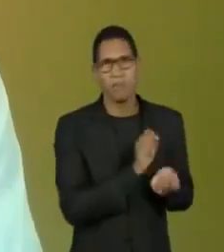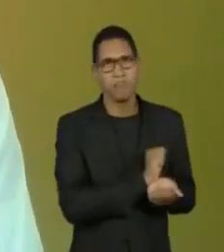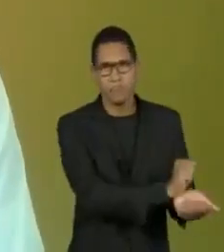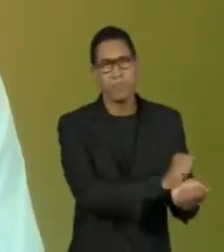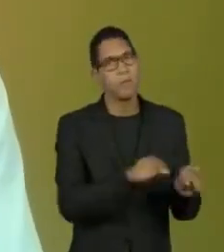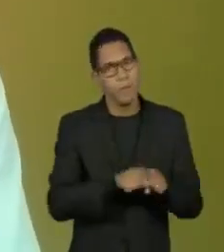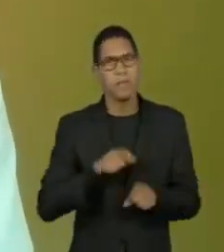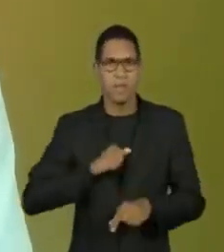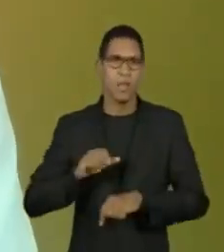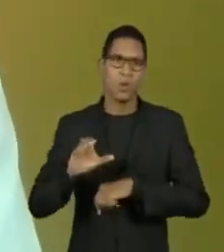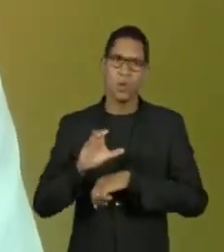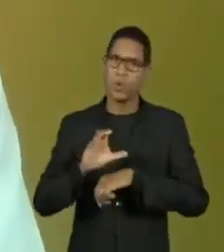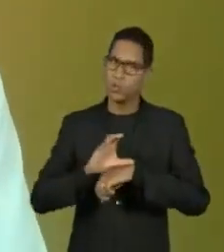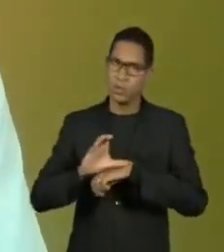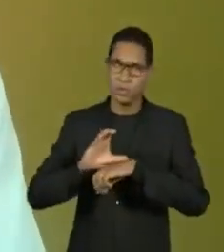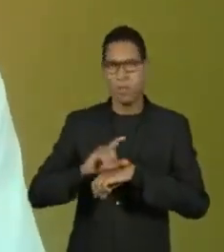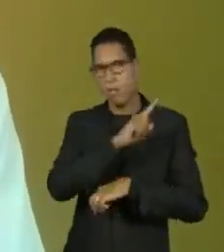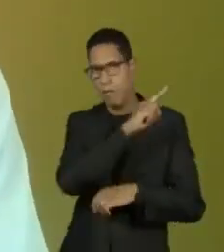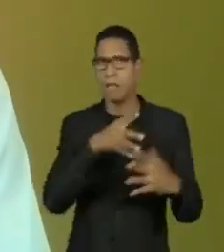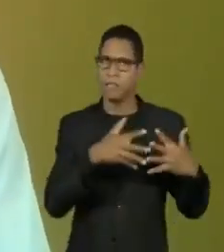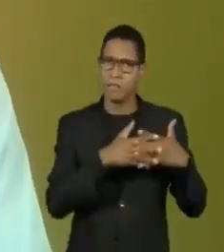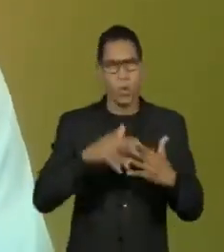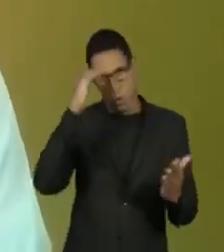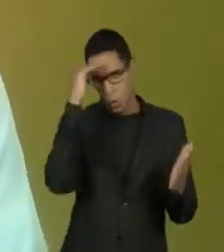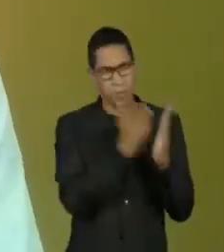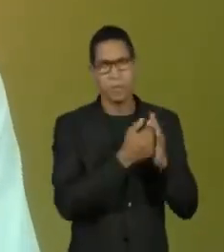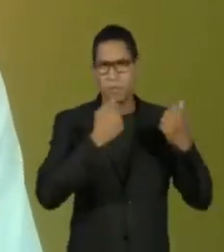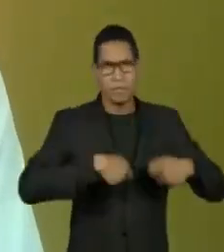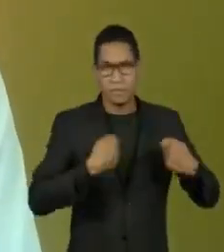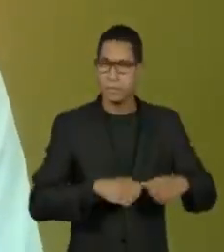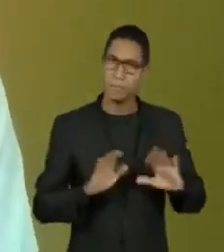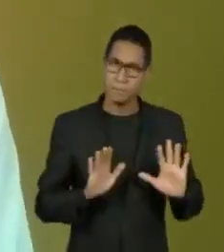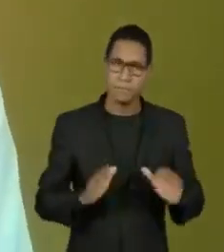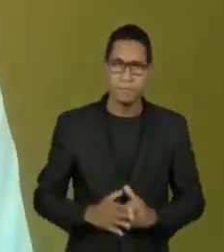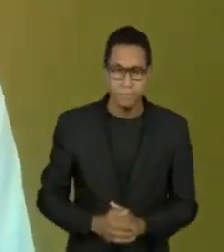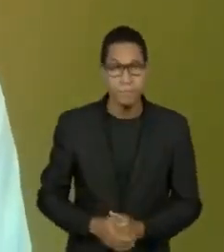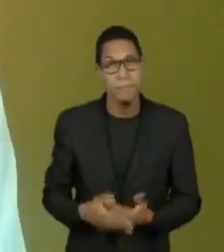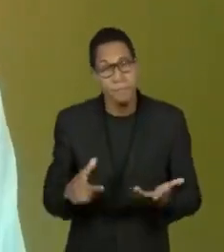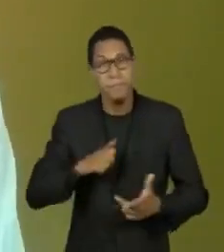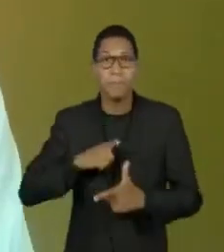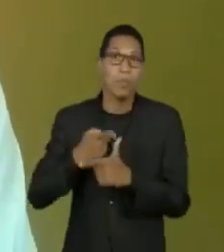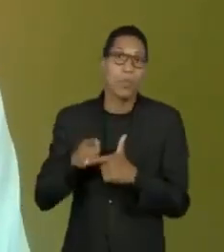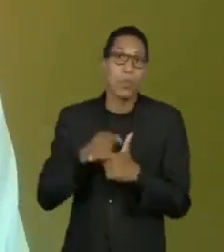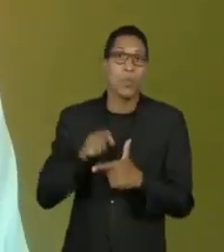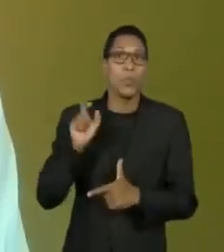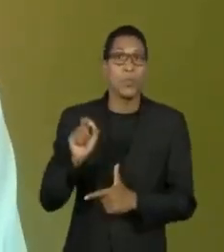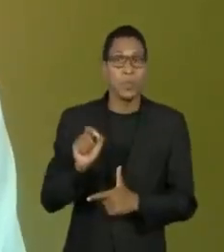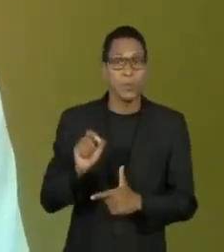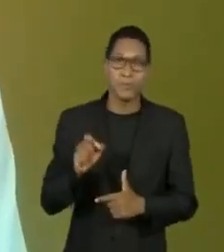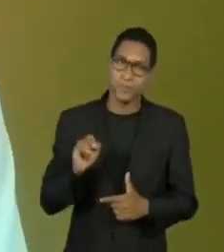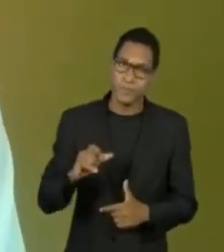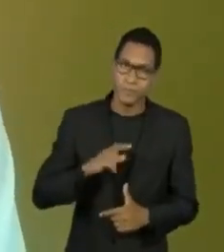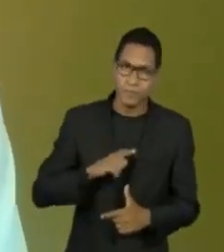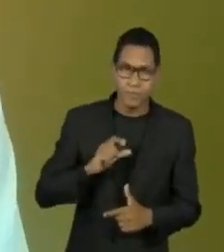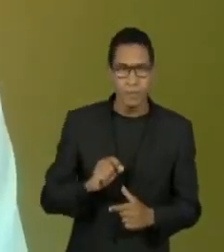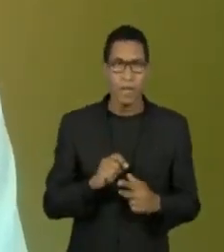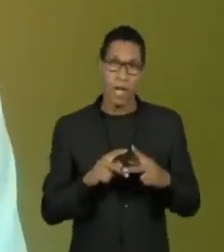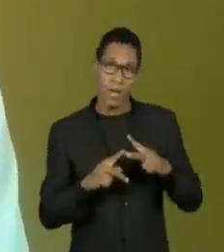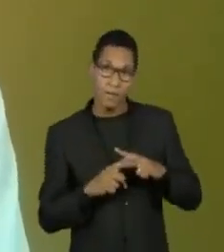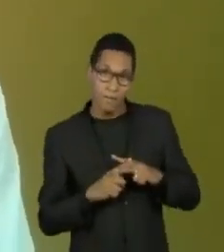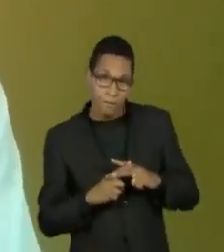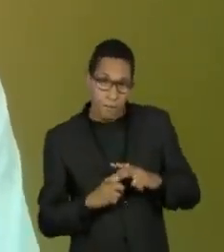Estados Unidos, quer ele queira, quer não. Além disso, claro que existe um problema do ponto de vista que a retórica do Trump